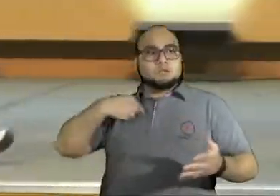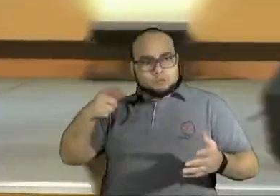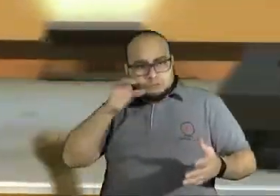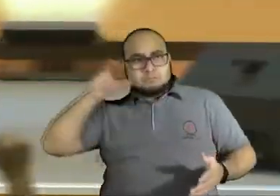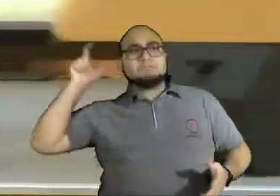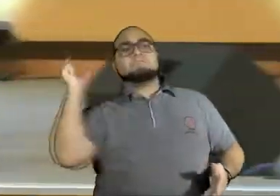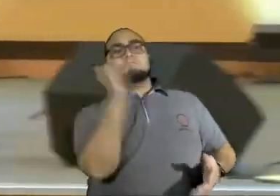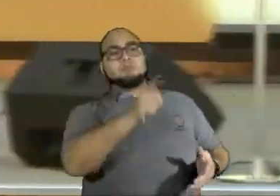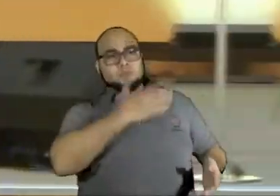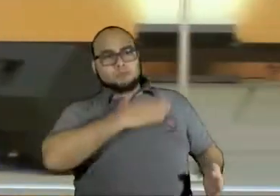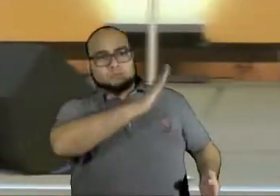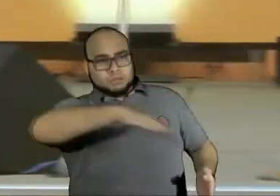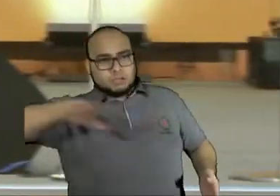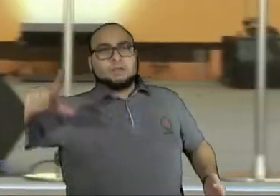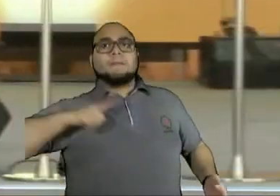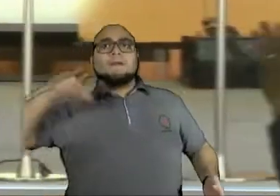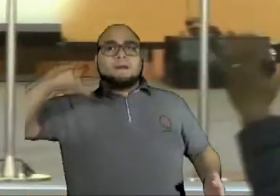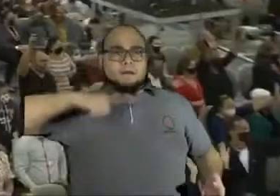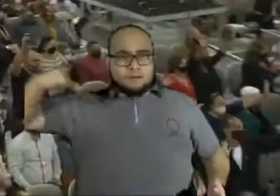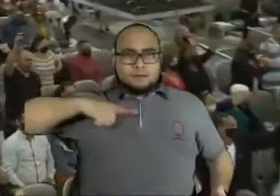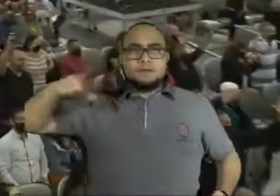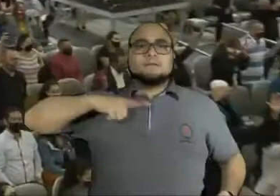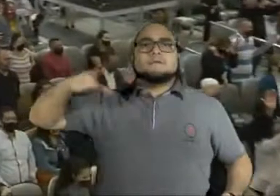uma palavra.